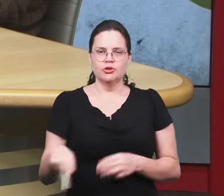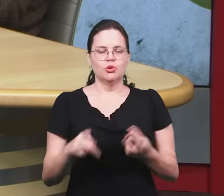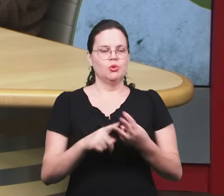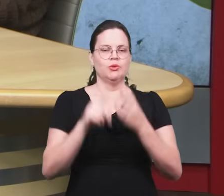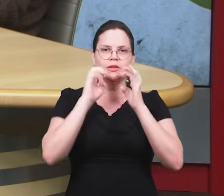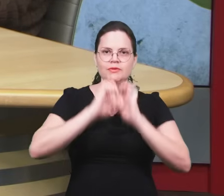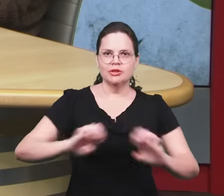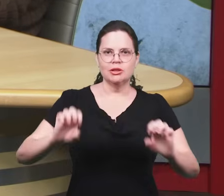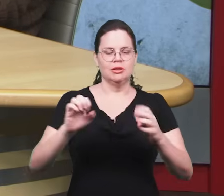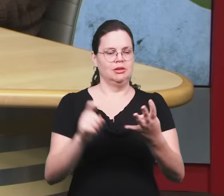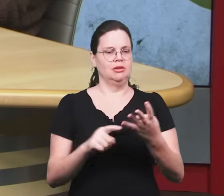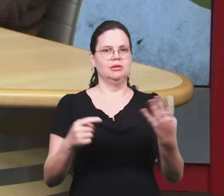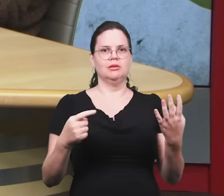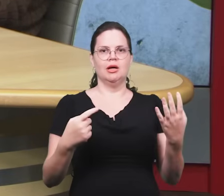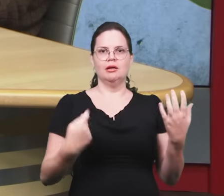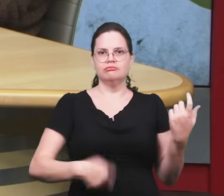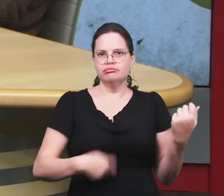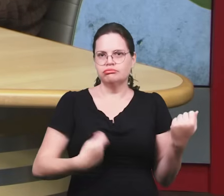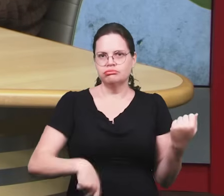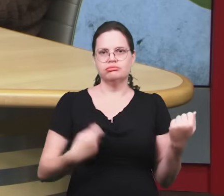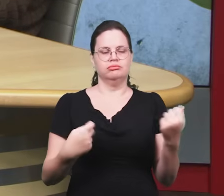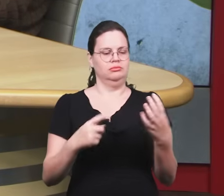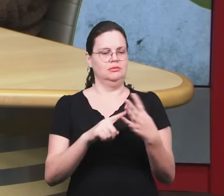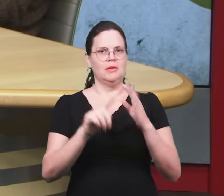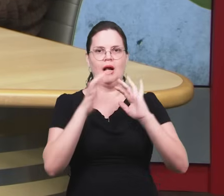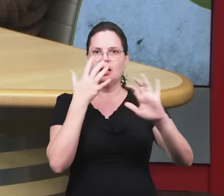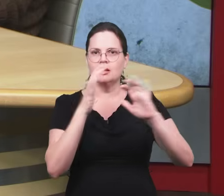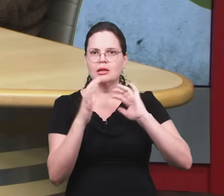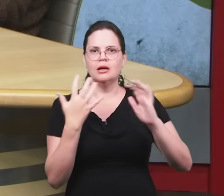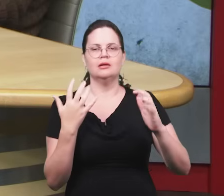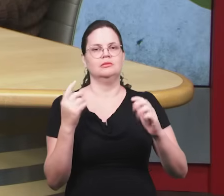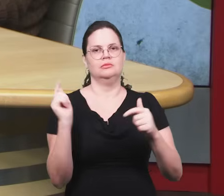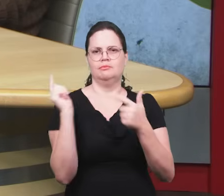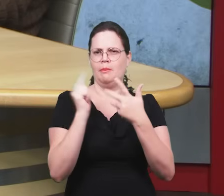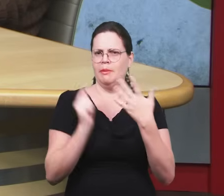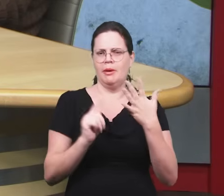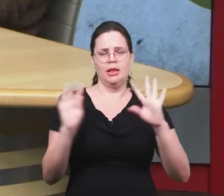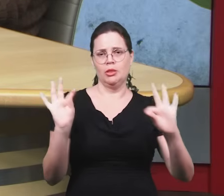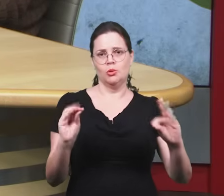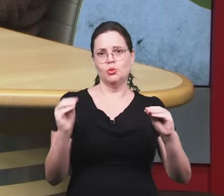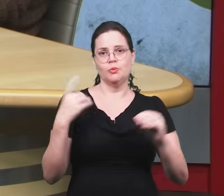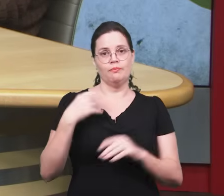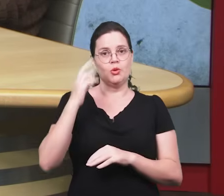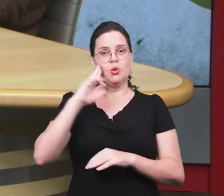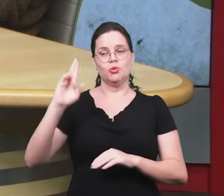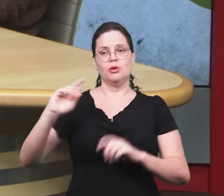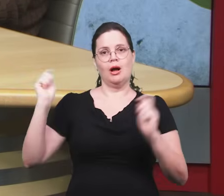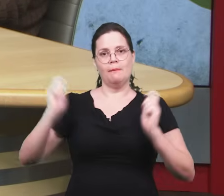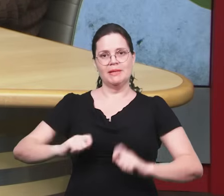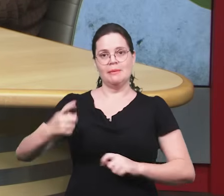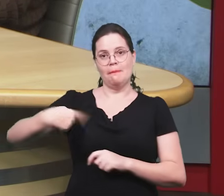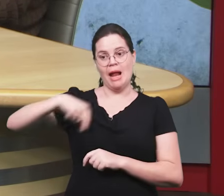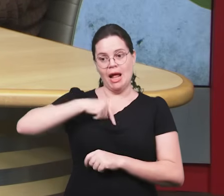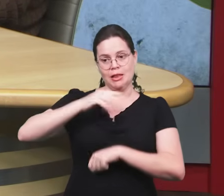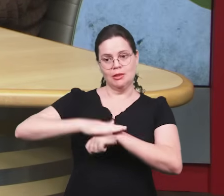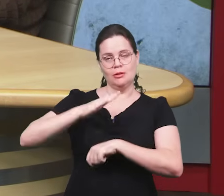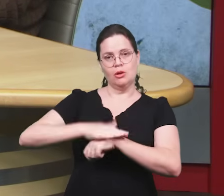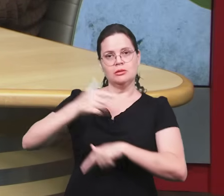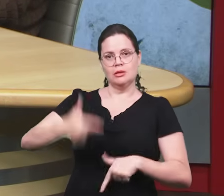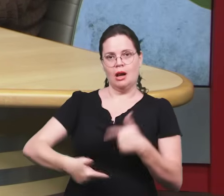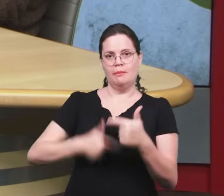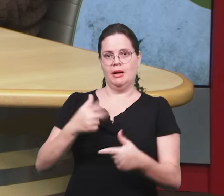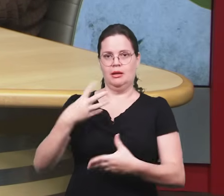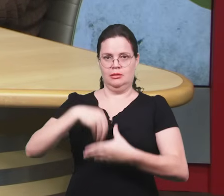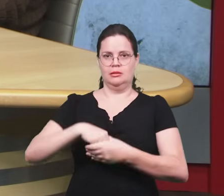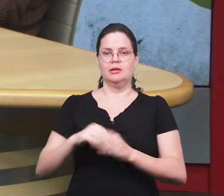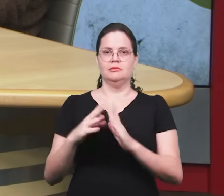cantando no grupo de louvor, né? O Senhor tem nos capacitado para fazermos este trabalho